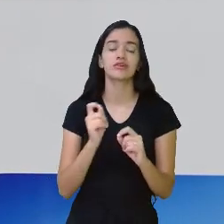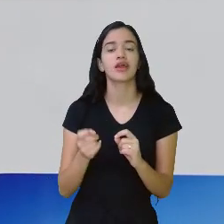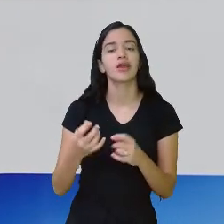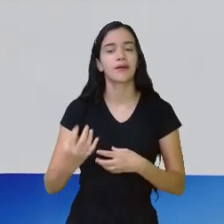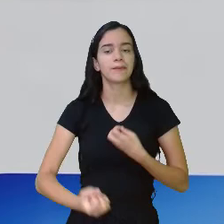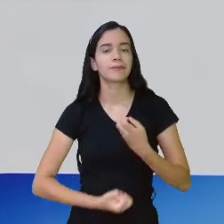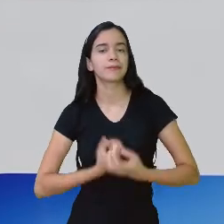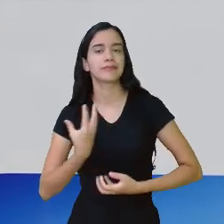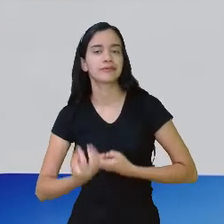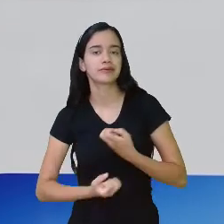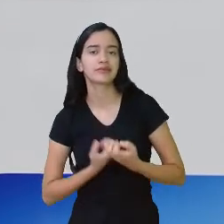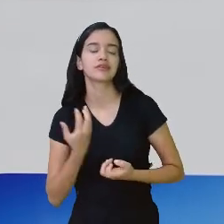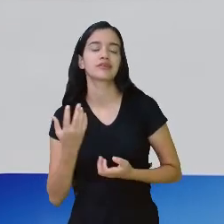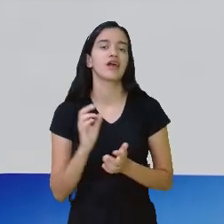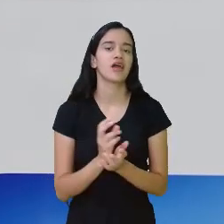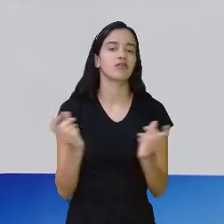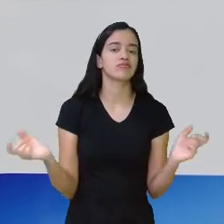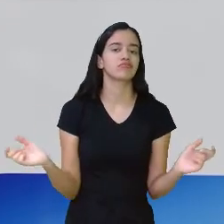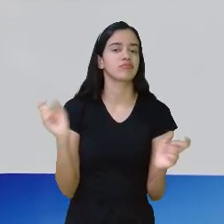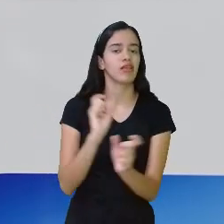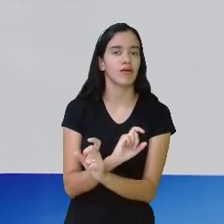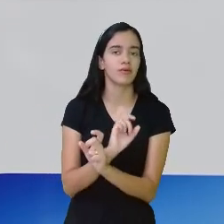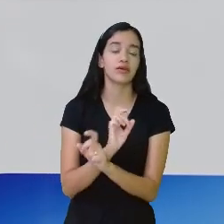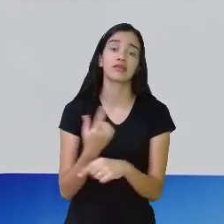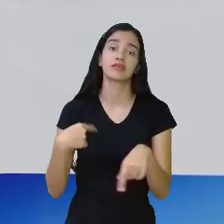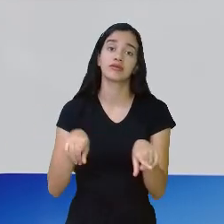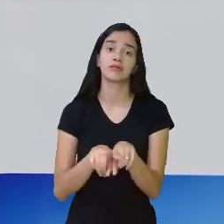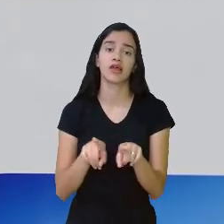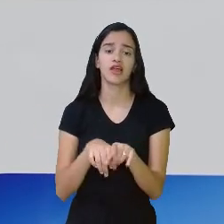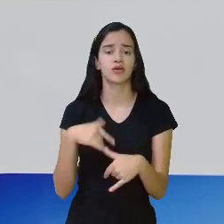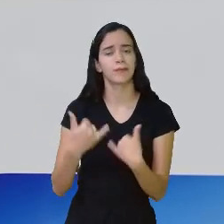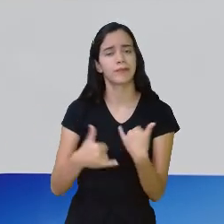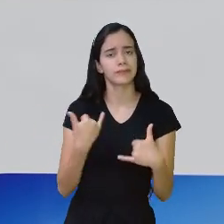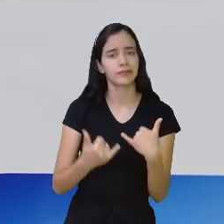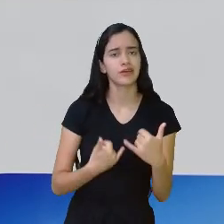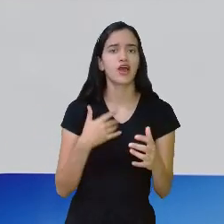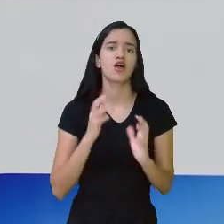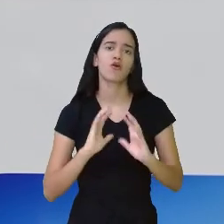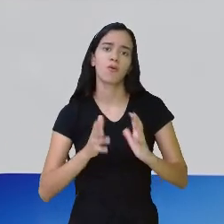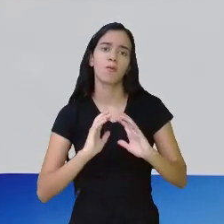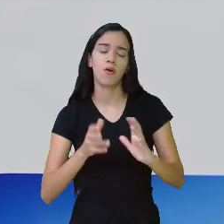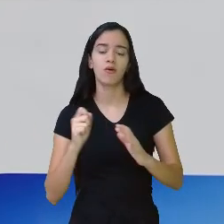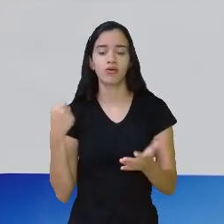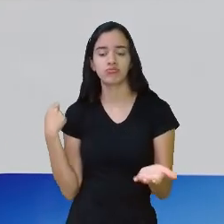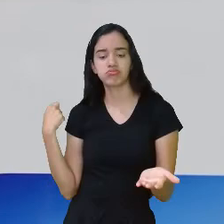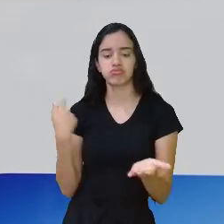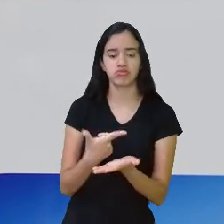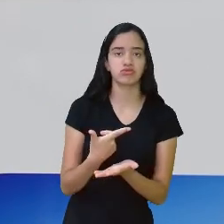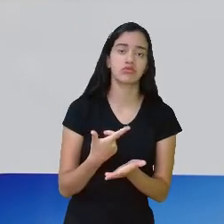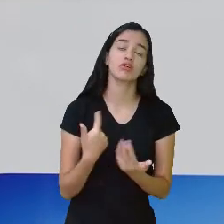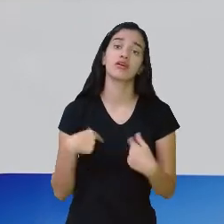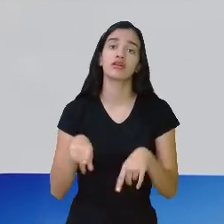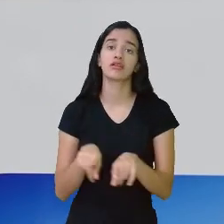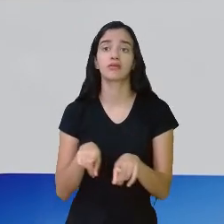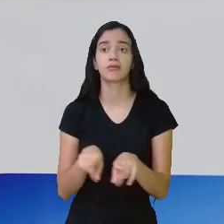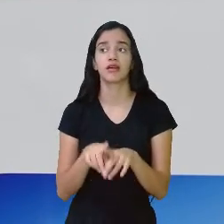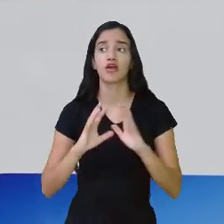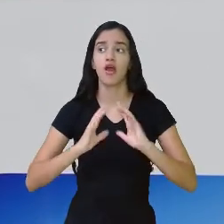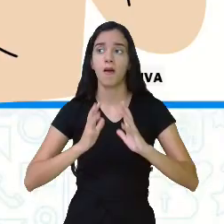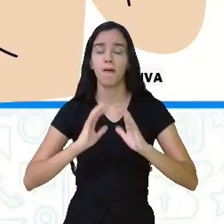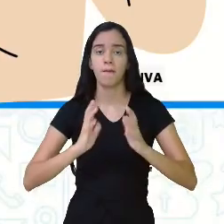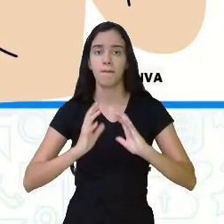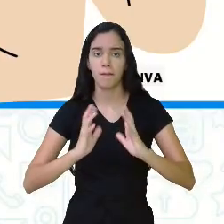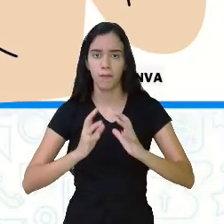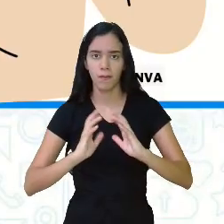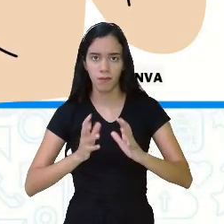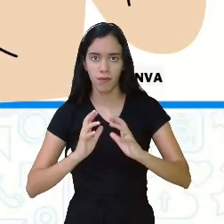poesia é brincar com palavras, como se brinca com bola, com papagaio, com peão. Bola,